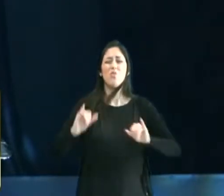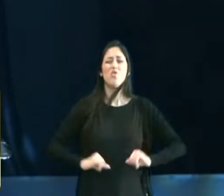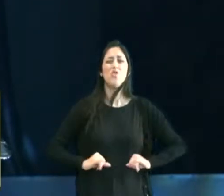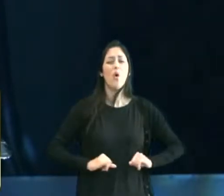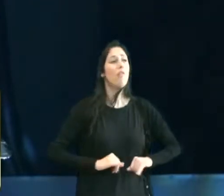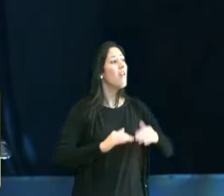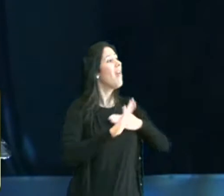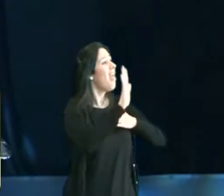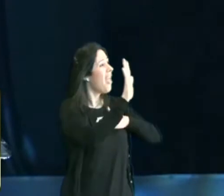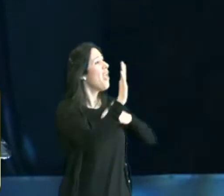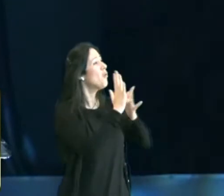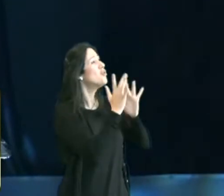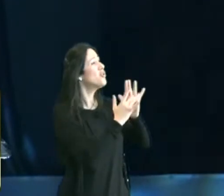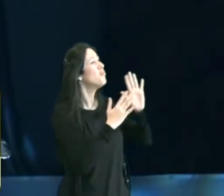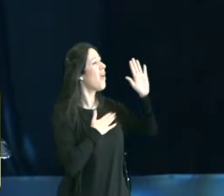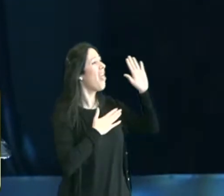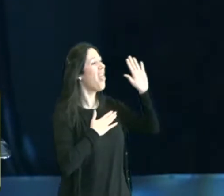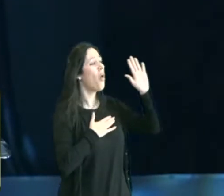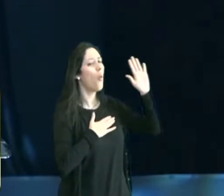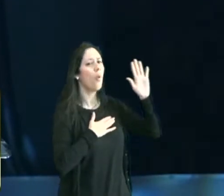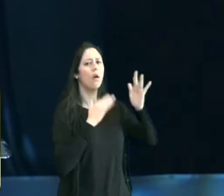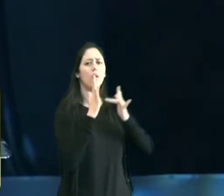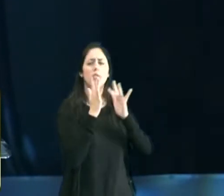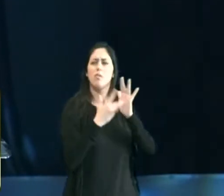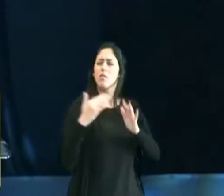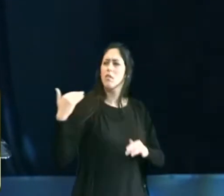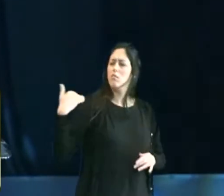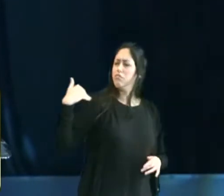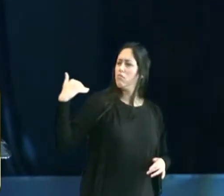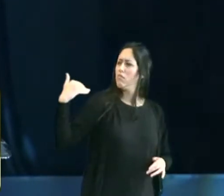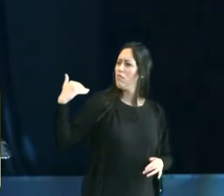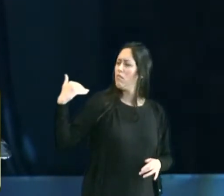Jesus disse, sinto que de mim saiu o poder.